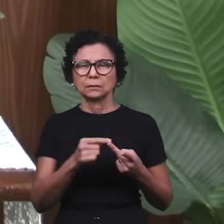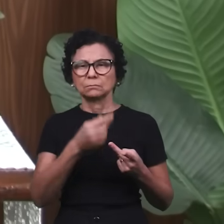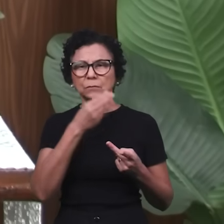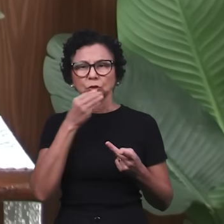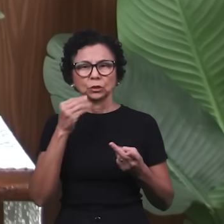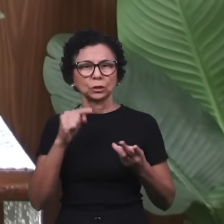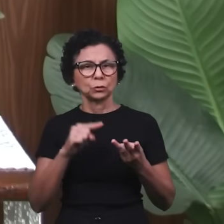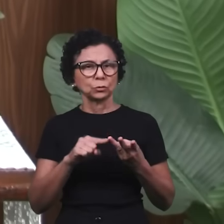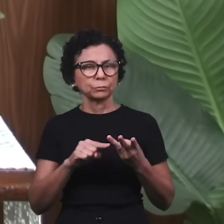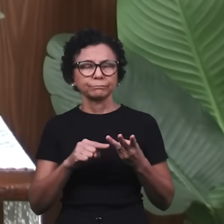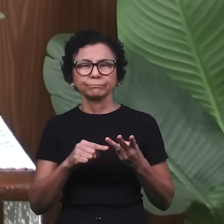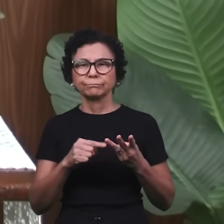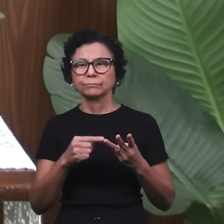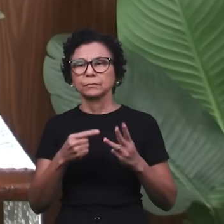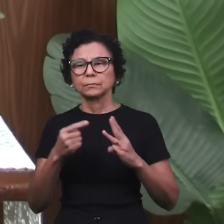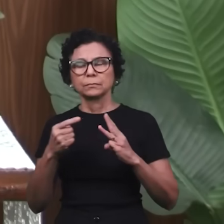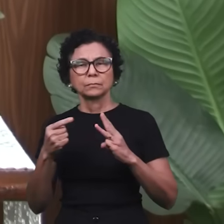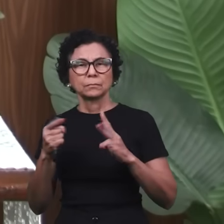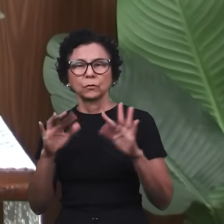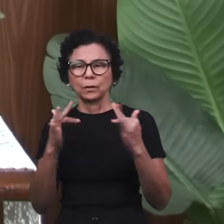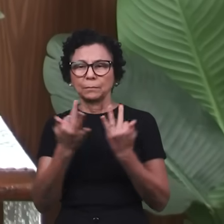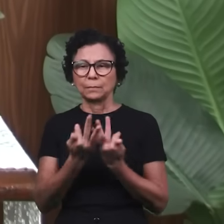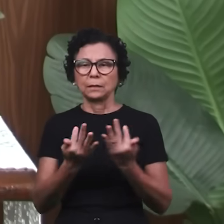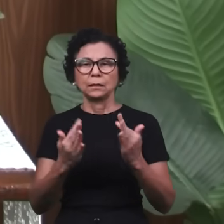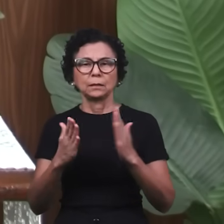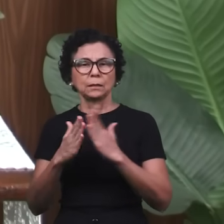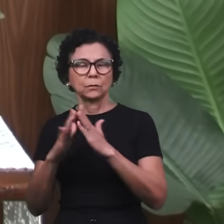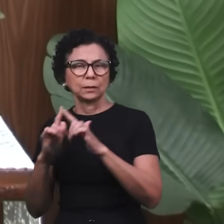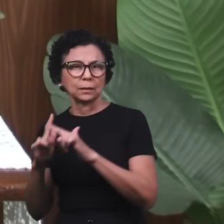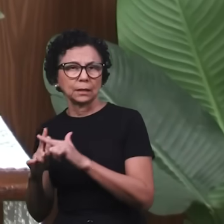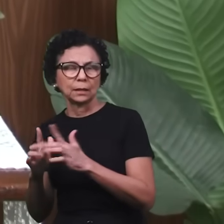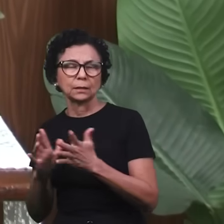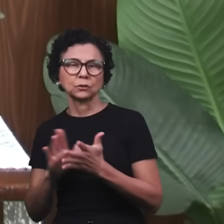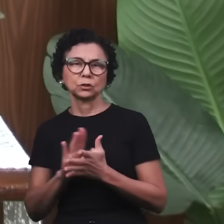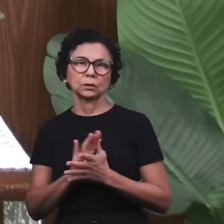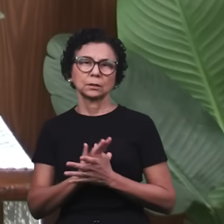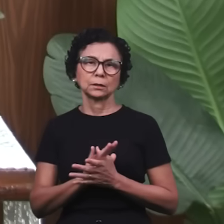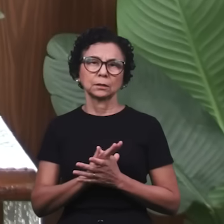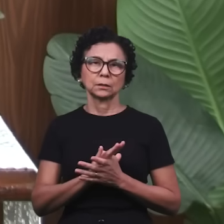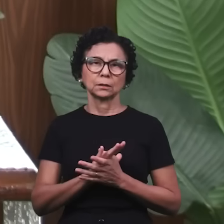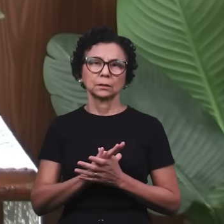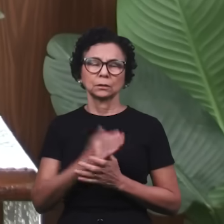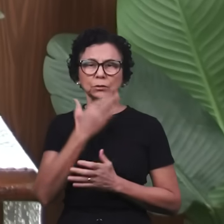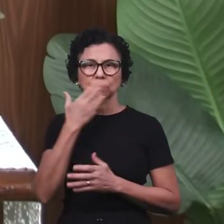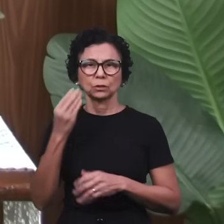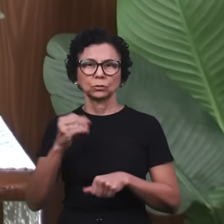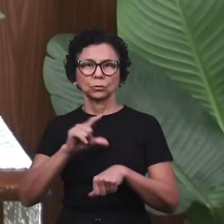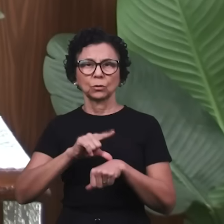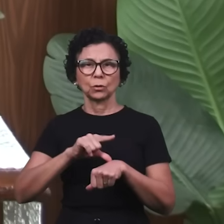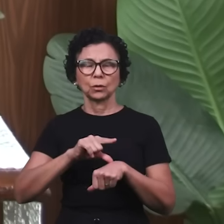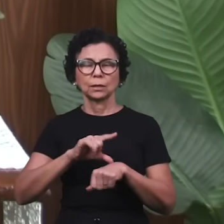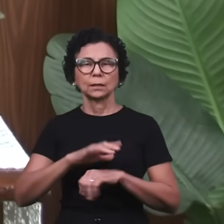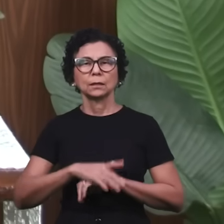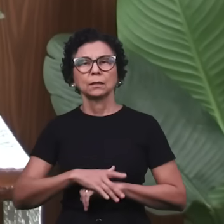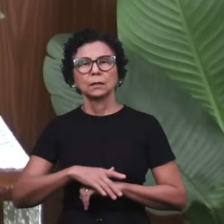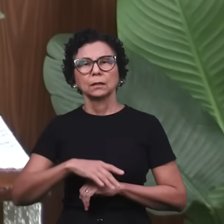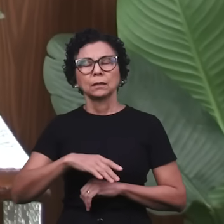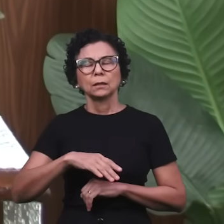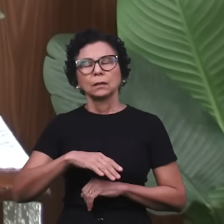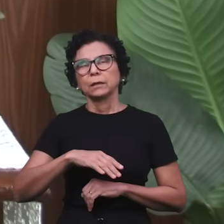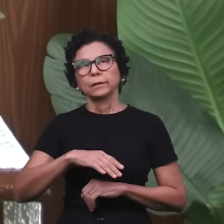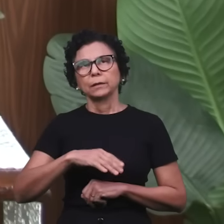no domingo, o jejum que encerra-se às 9 horas da manhã, quando deixamos de participar dos seminários,